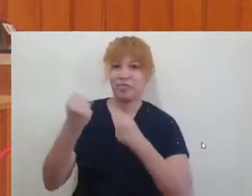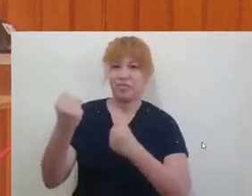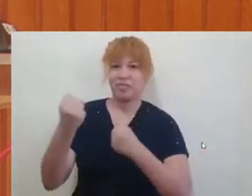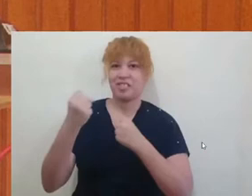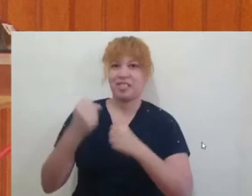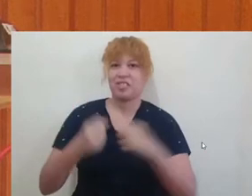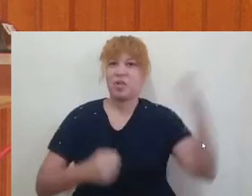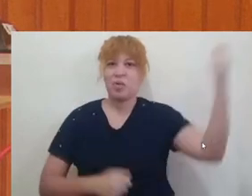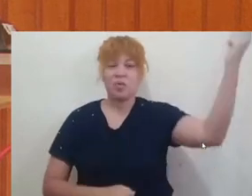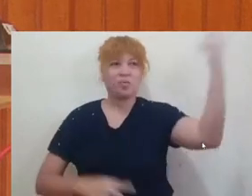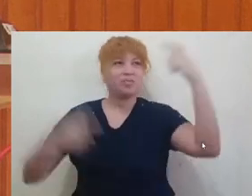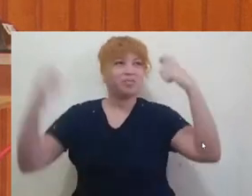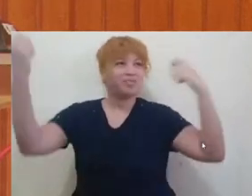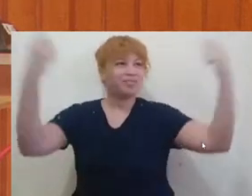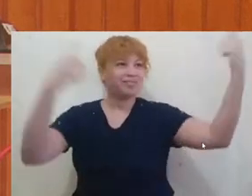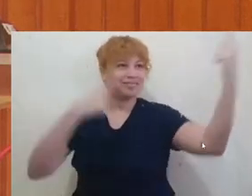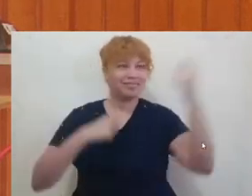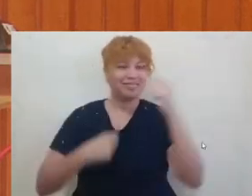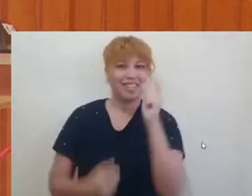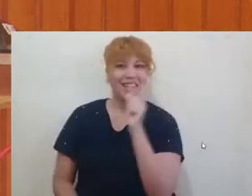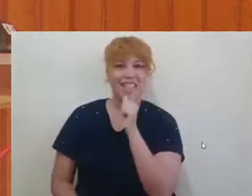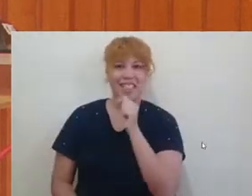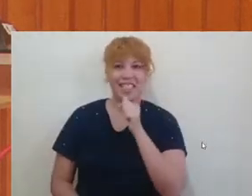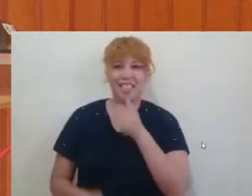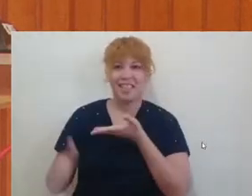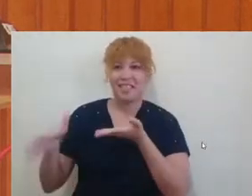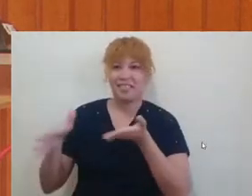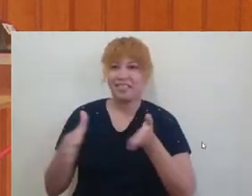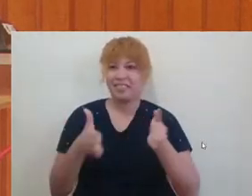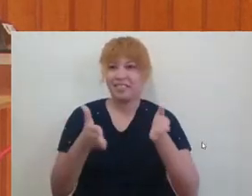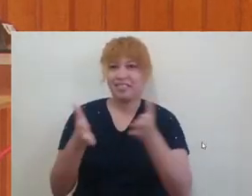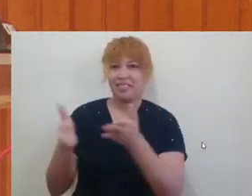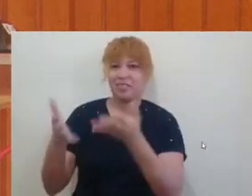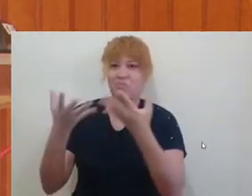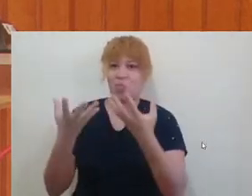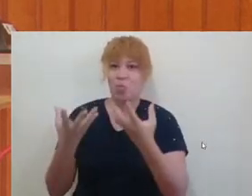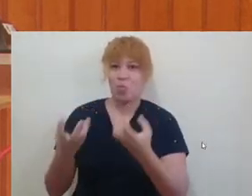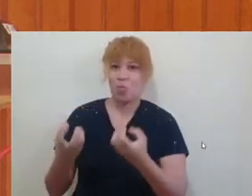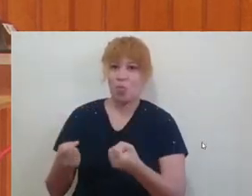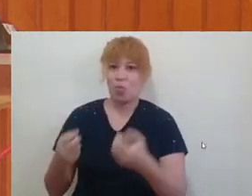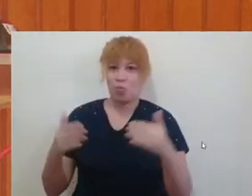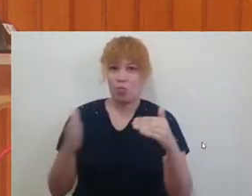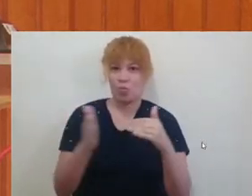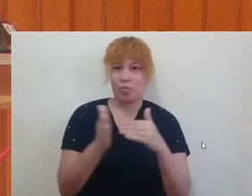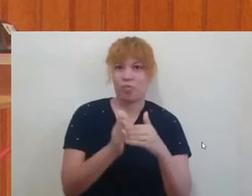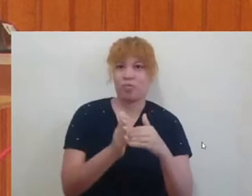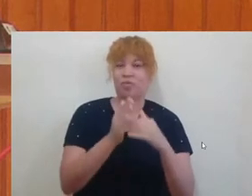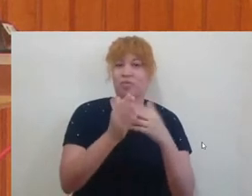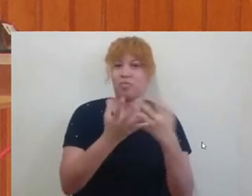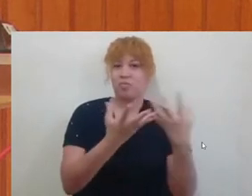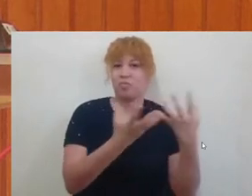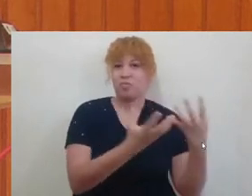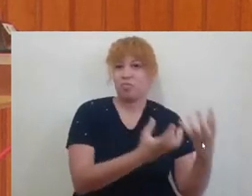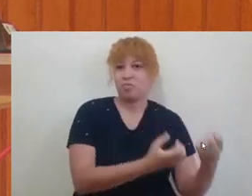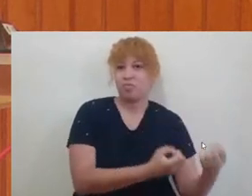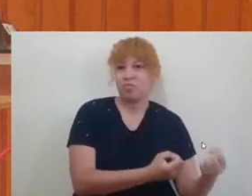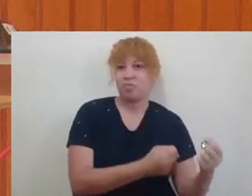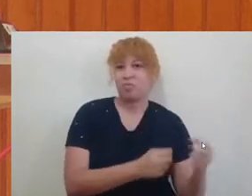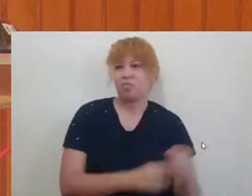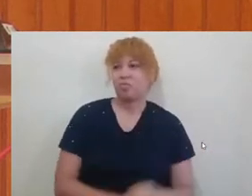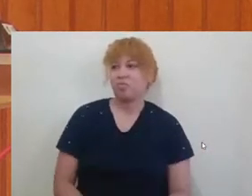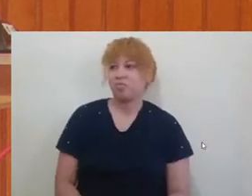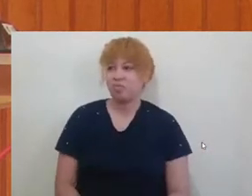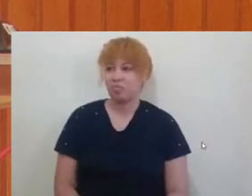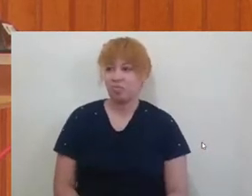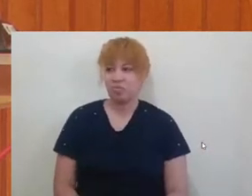declaração. Para oferecer melhor condição de acessibilidade de comunicação às pessoas surdas, a UFRPE dispõe